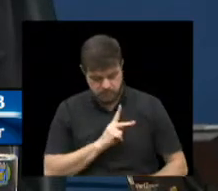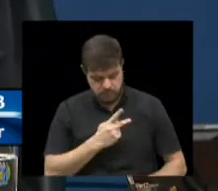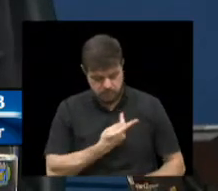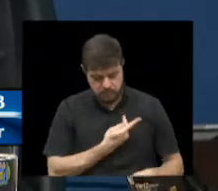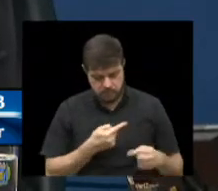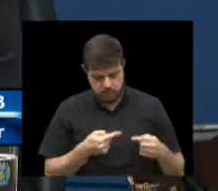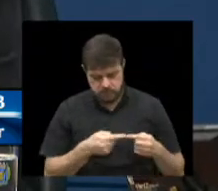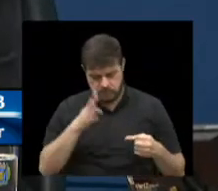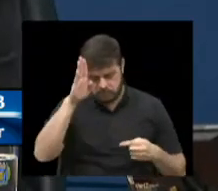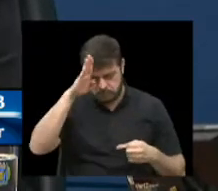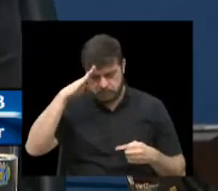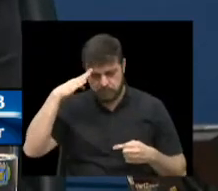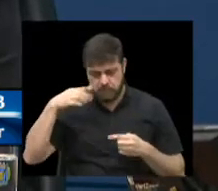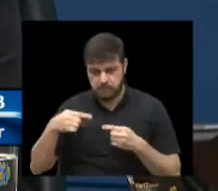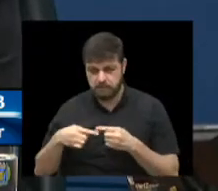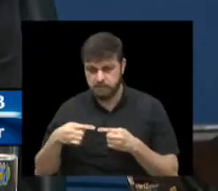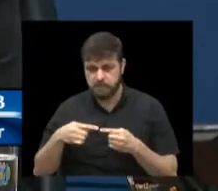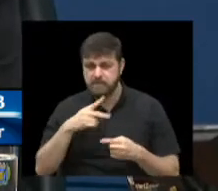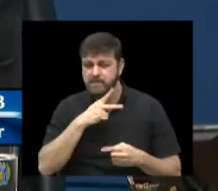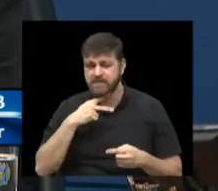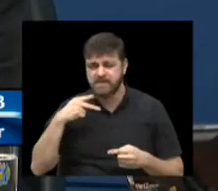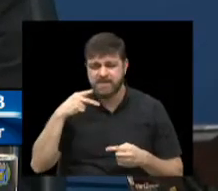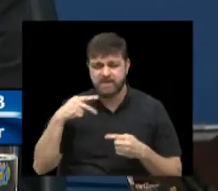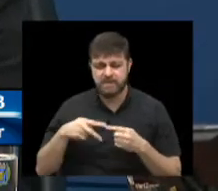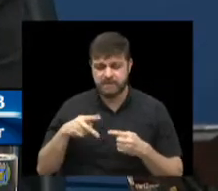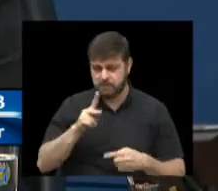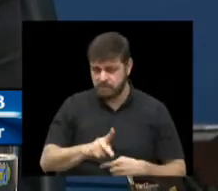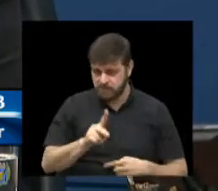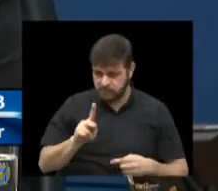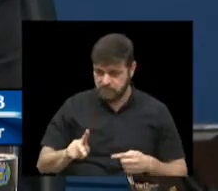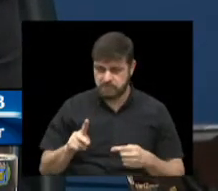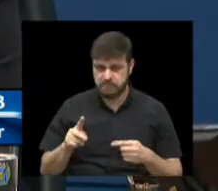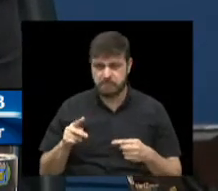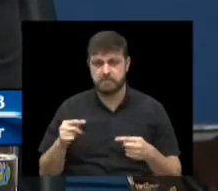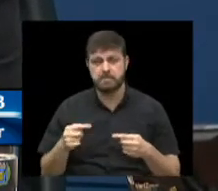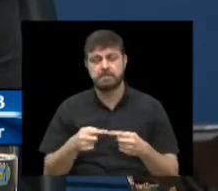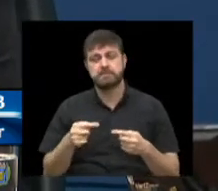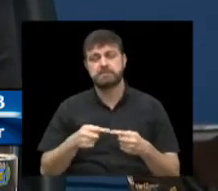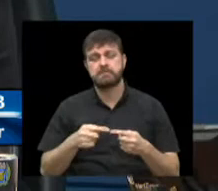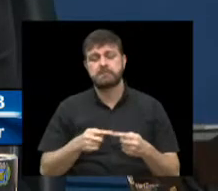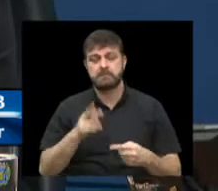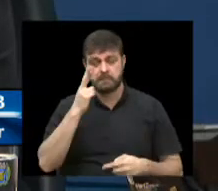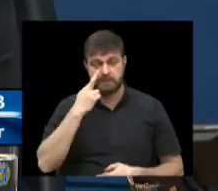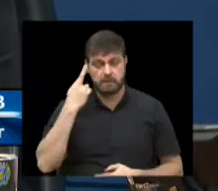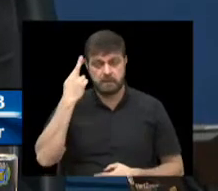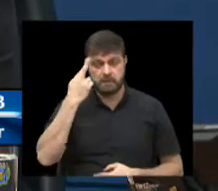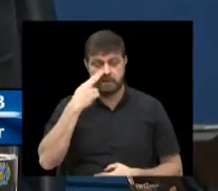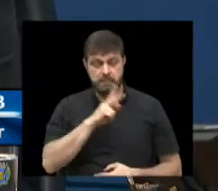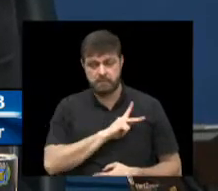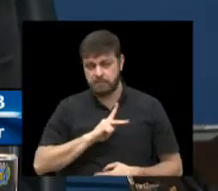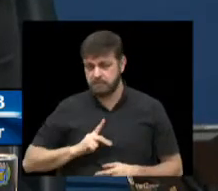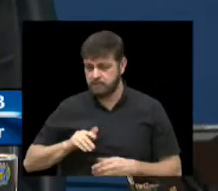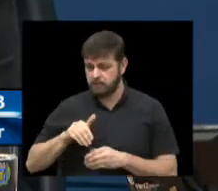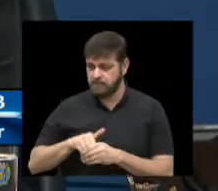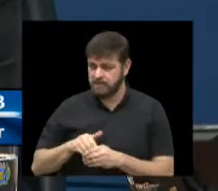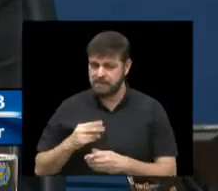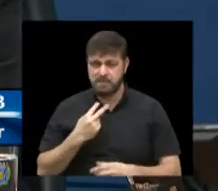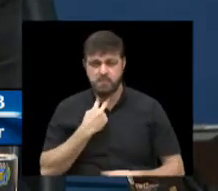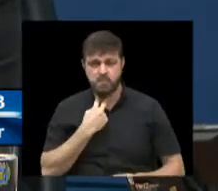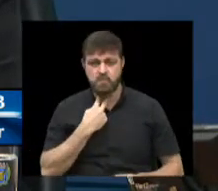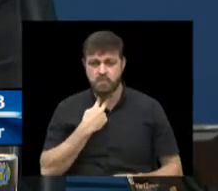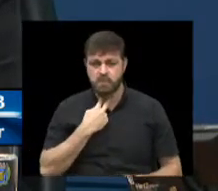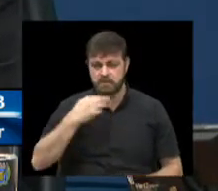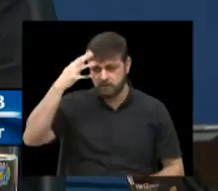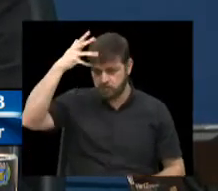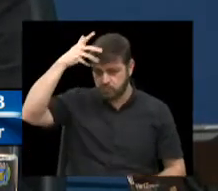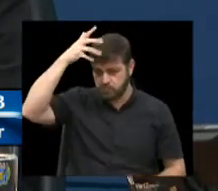Pedro Tourinho, sim. Permínio Monteiro, sim. Professor Alberto, sim. Rafa Zimbaldi, preside a sessão, não vota. Rodrigo da